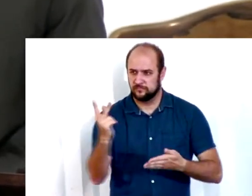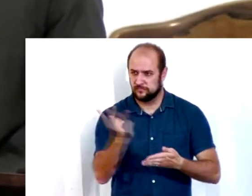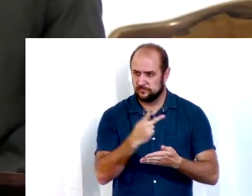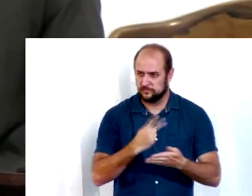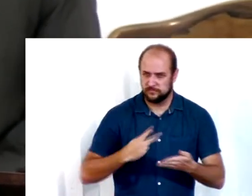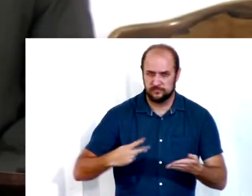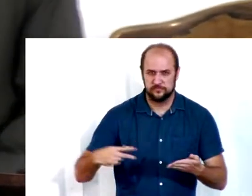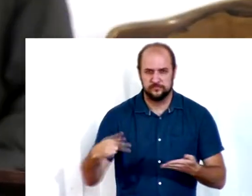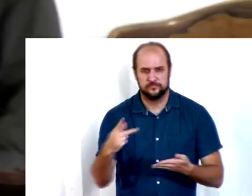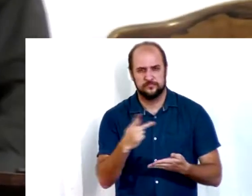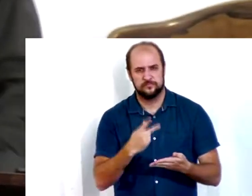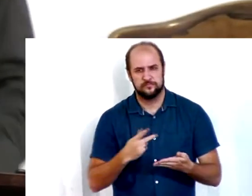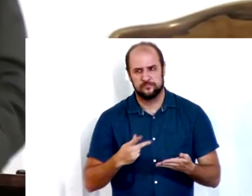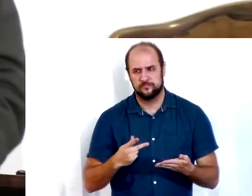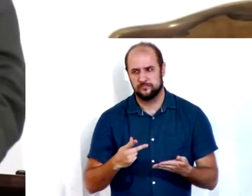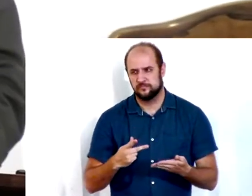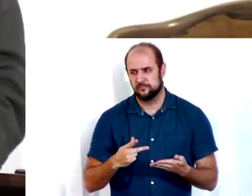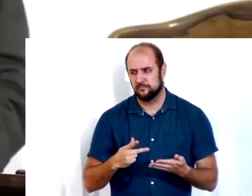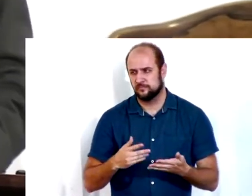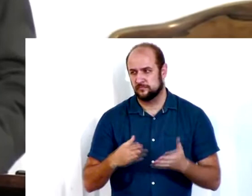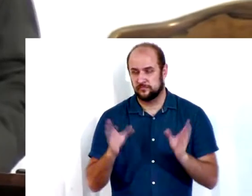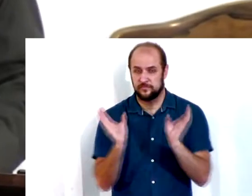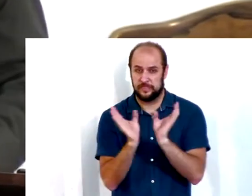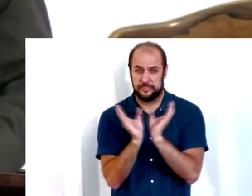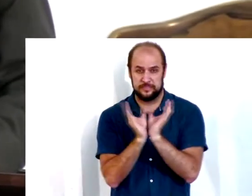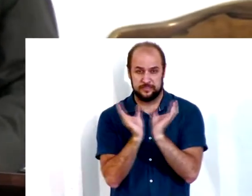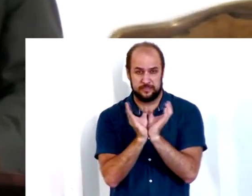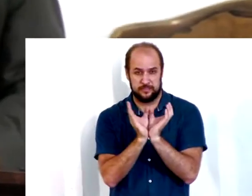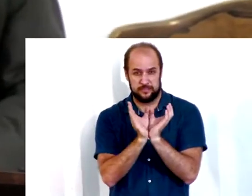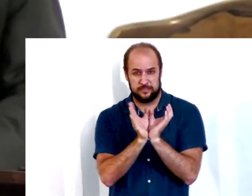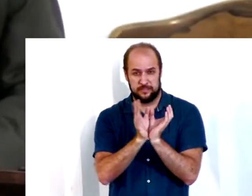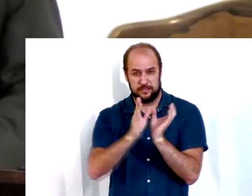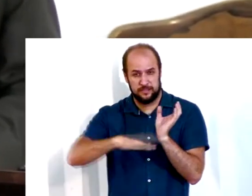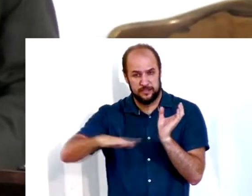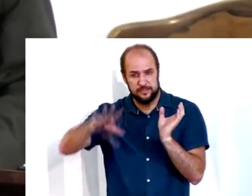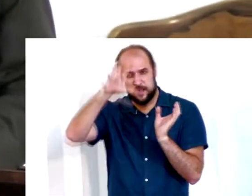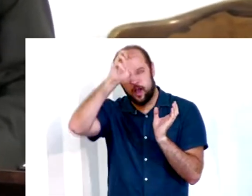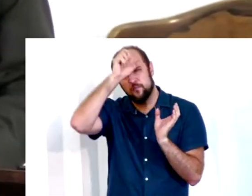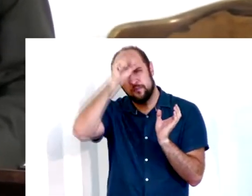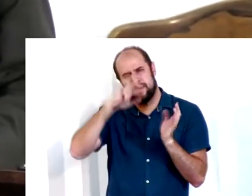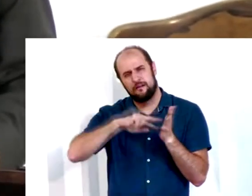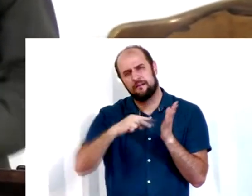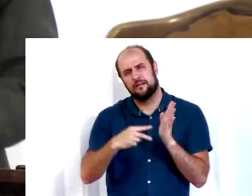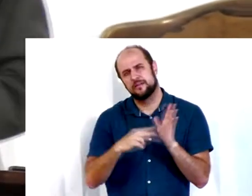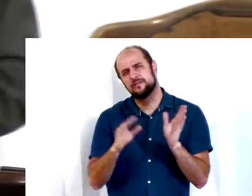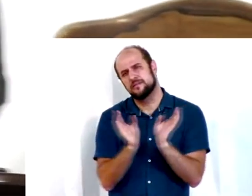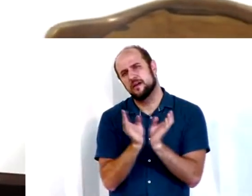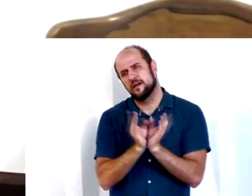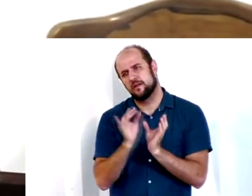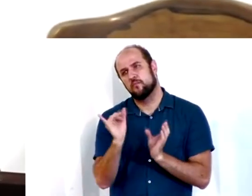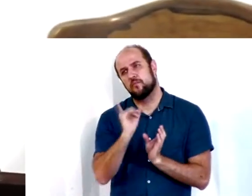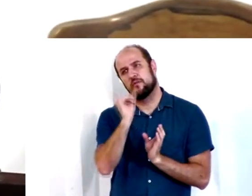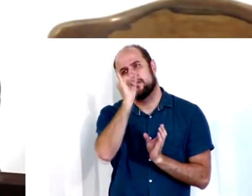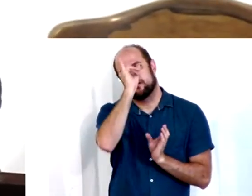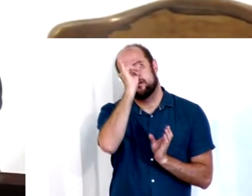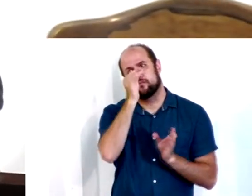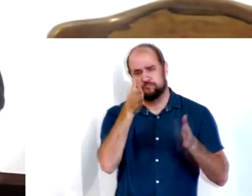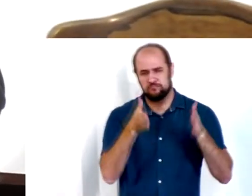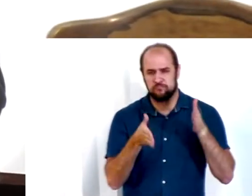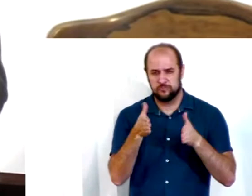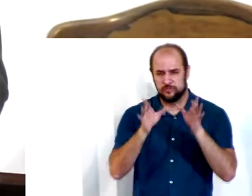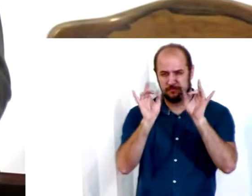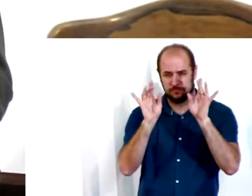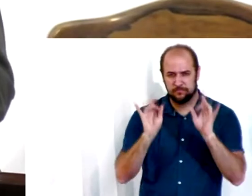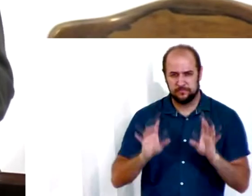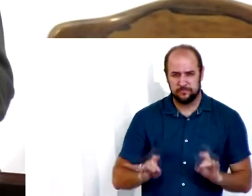Quando é ceia do Senhor, as nossas crianças permanecem para aprender o significado, o sentido desse momento tão